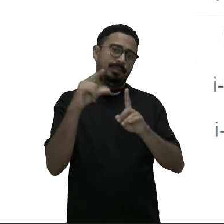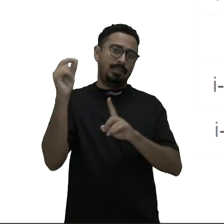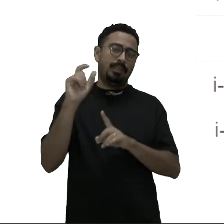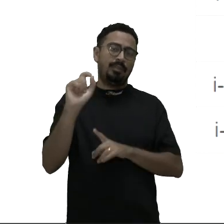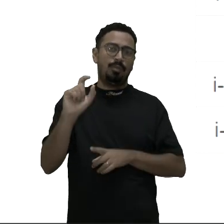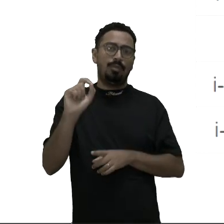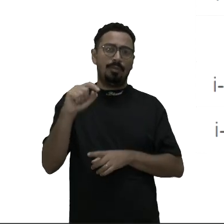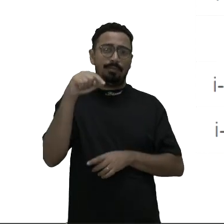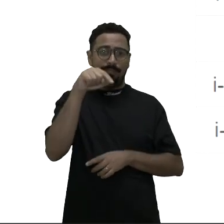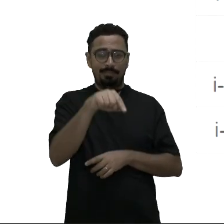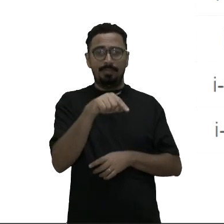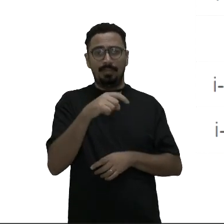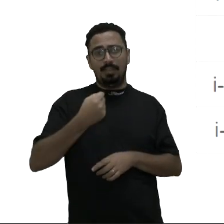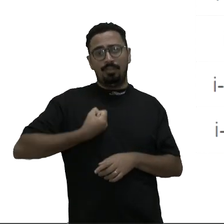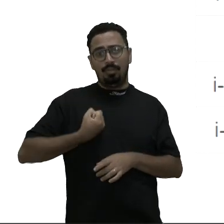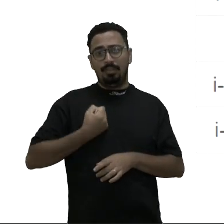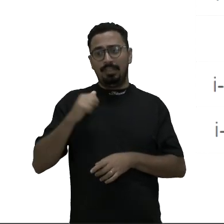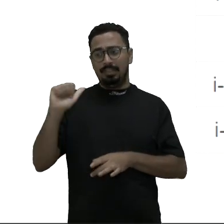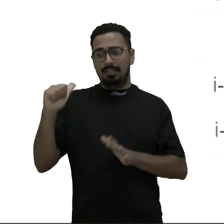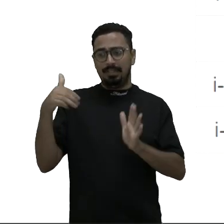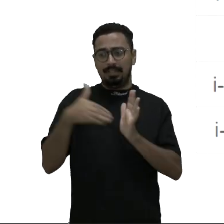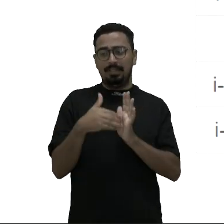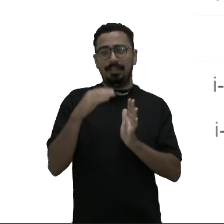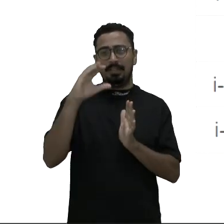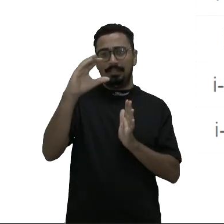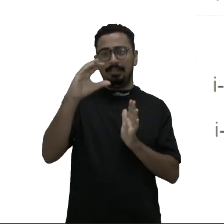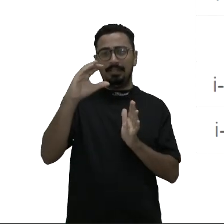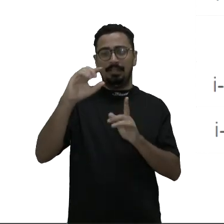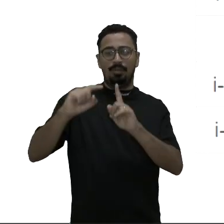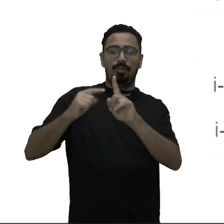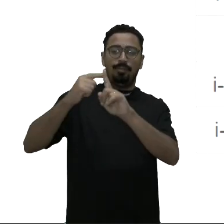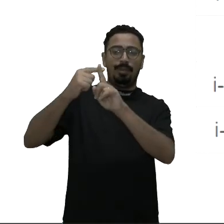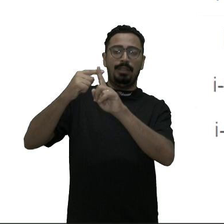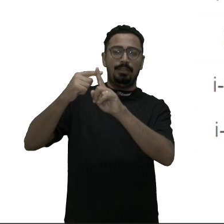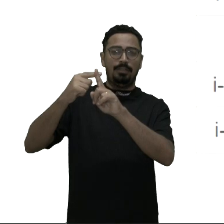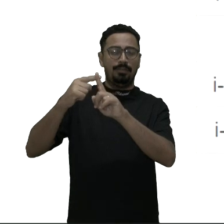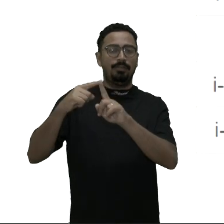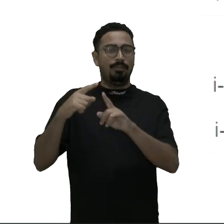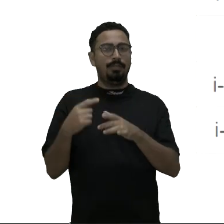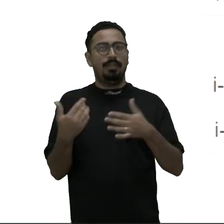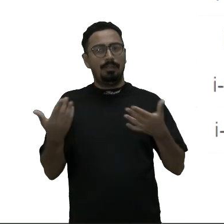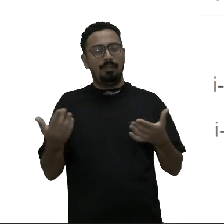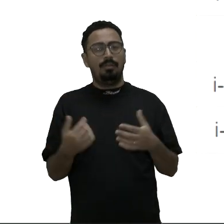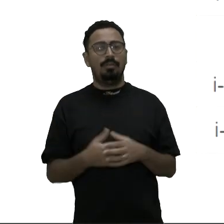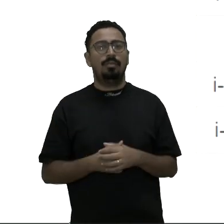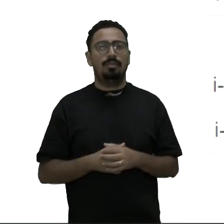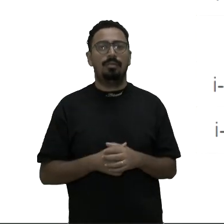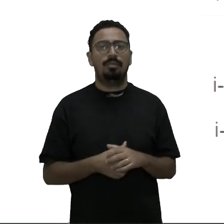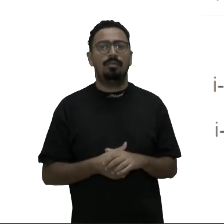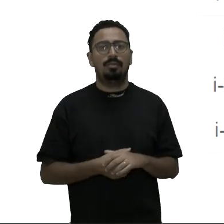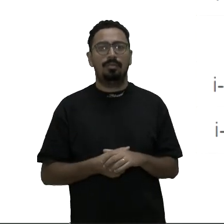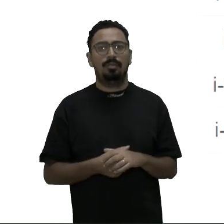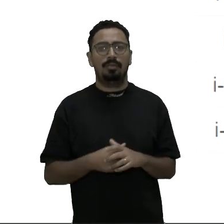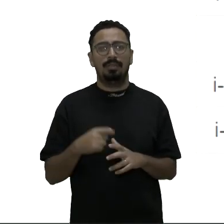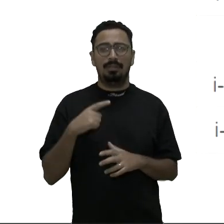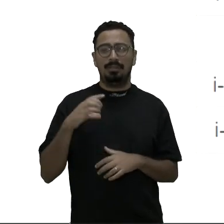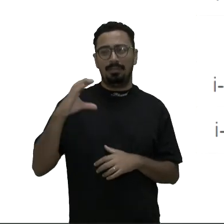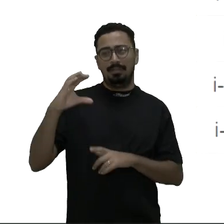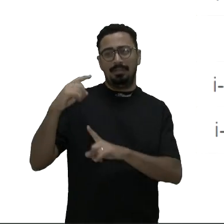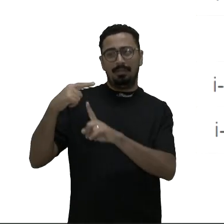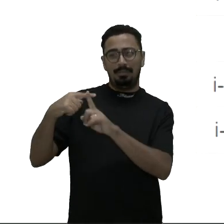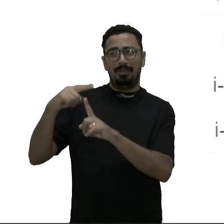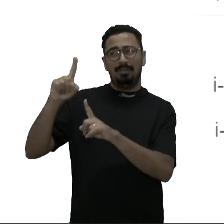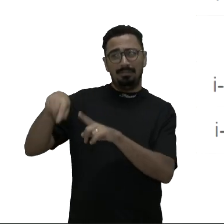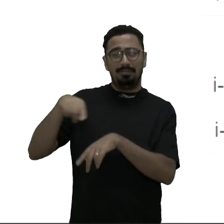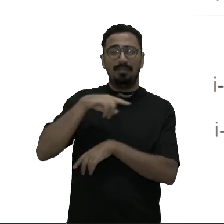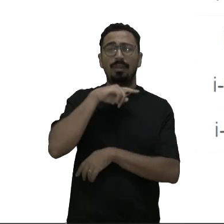notas são de A a C, com A mais, então a gente está num C+, que é bem